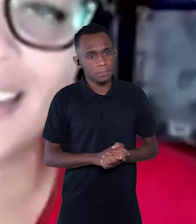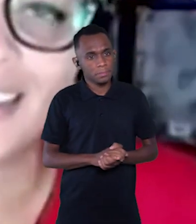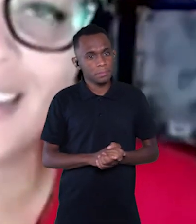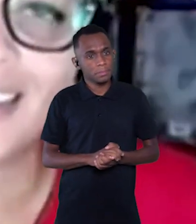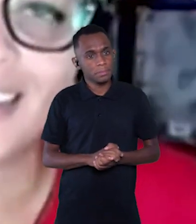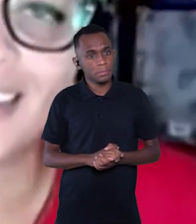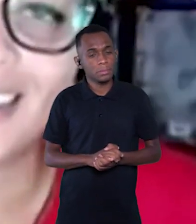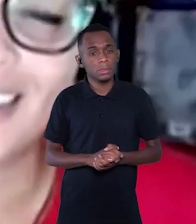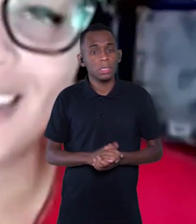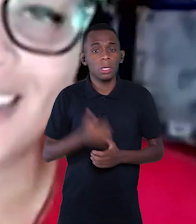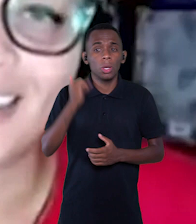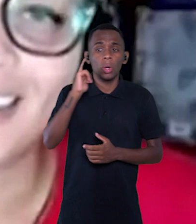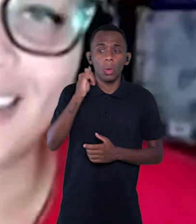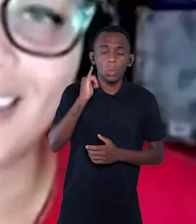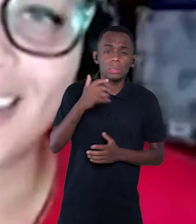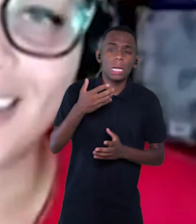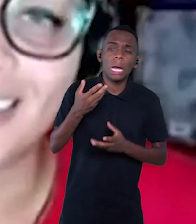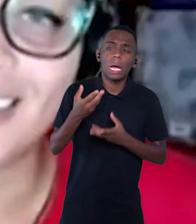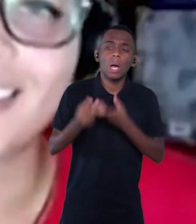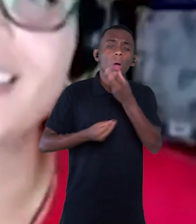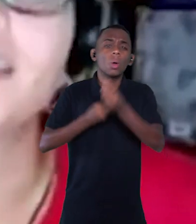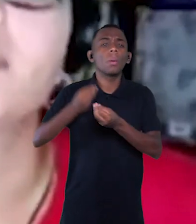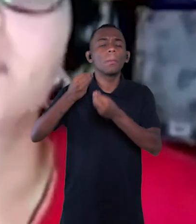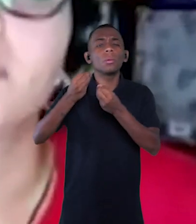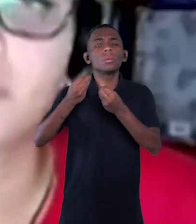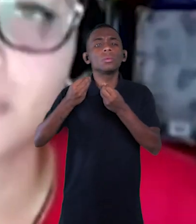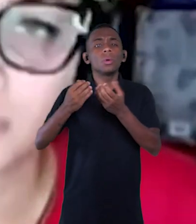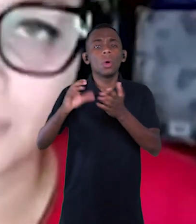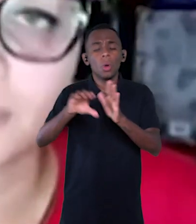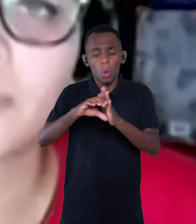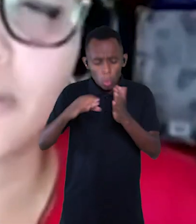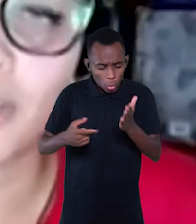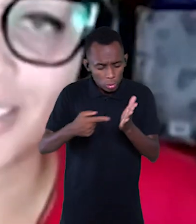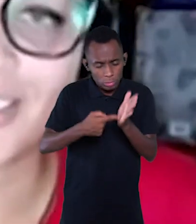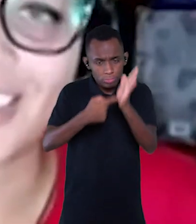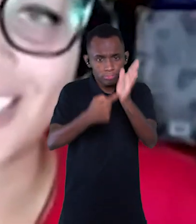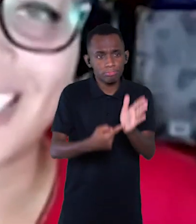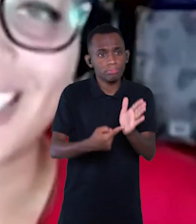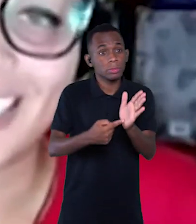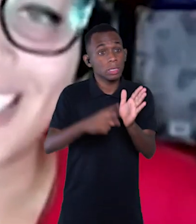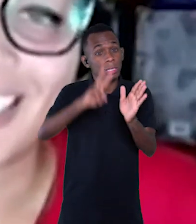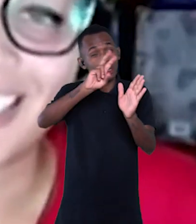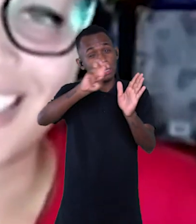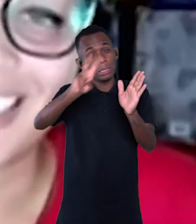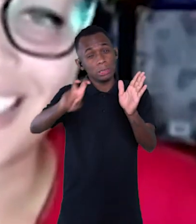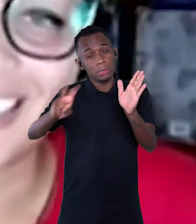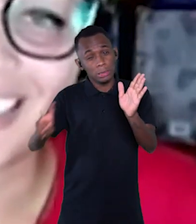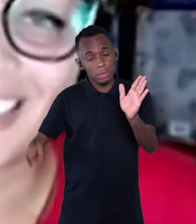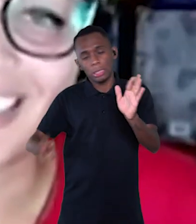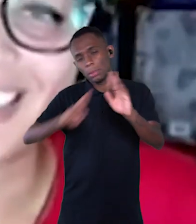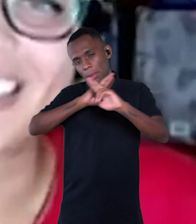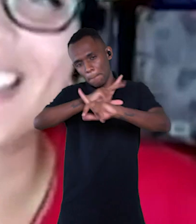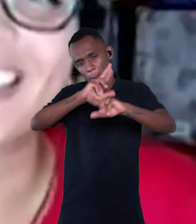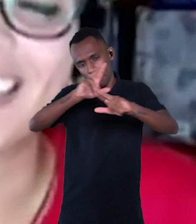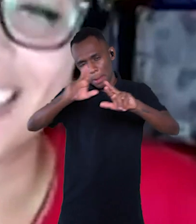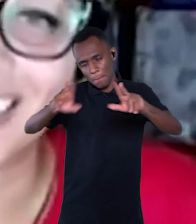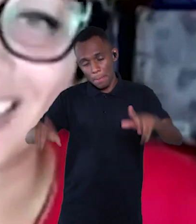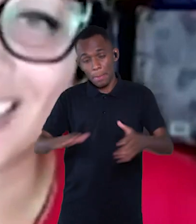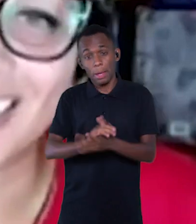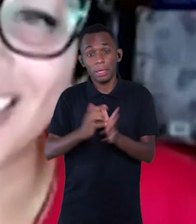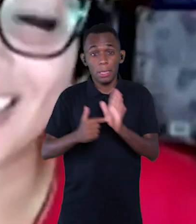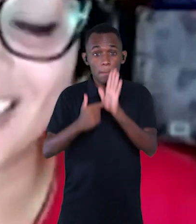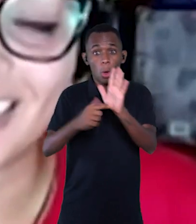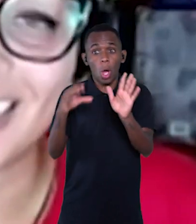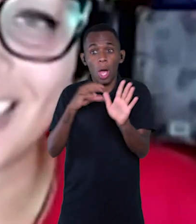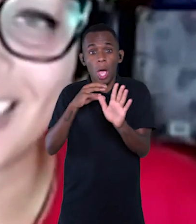Você contar como que escolheu essas crônicas para vir para cá, Perfeito. né? que são assuntos variados e que trazem